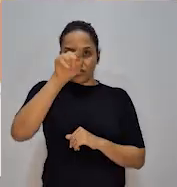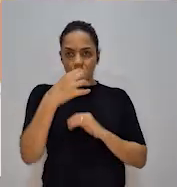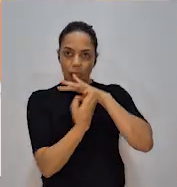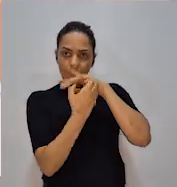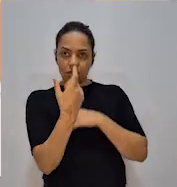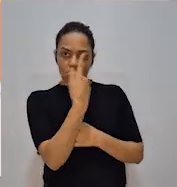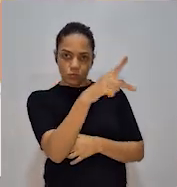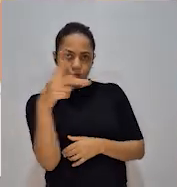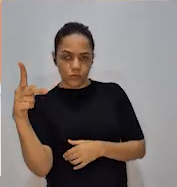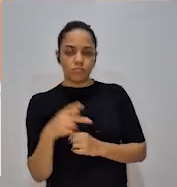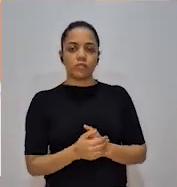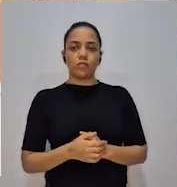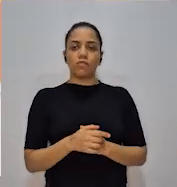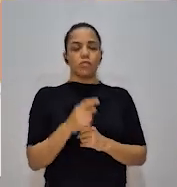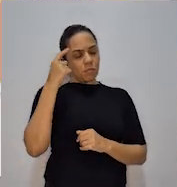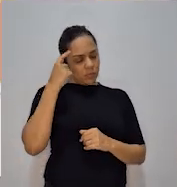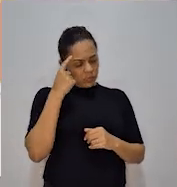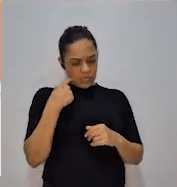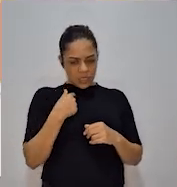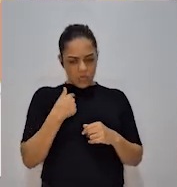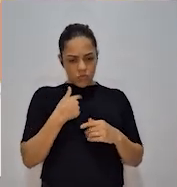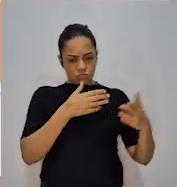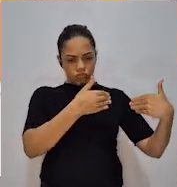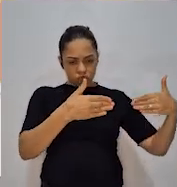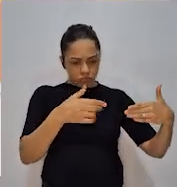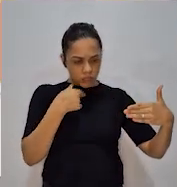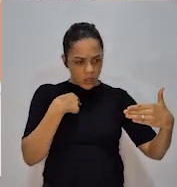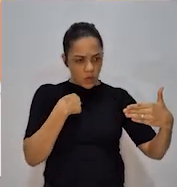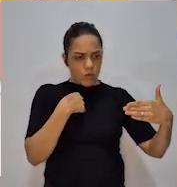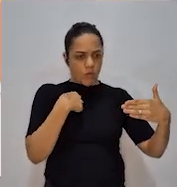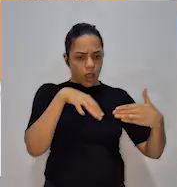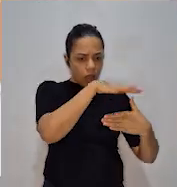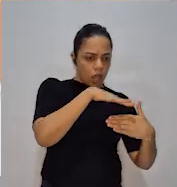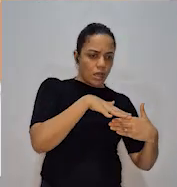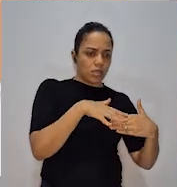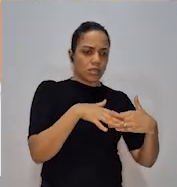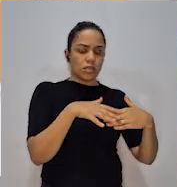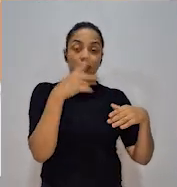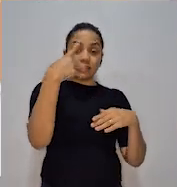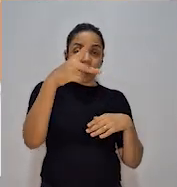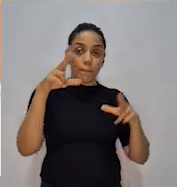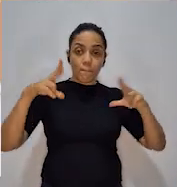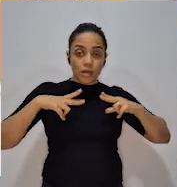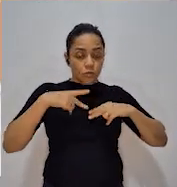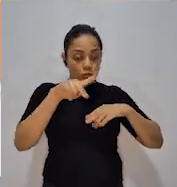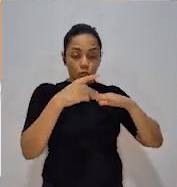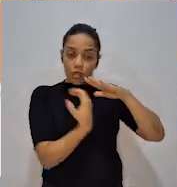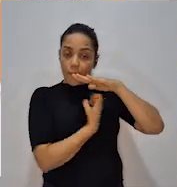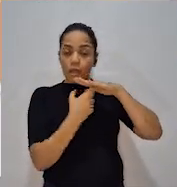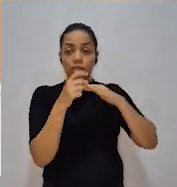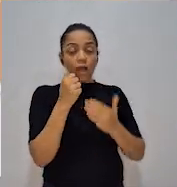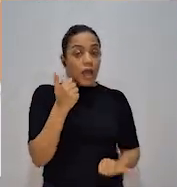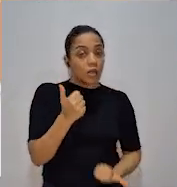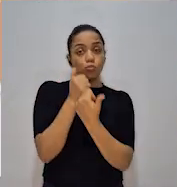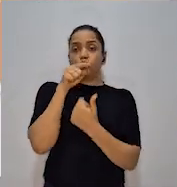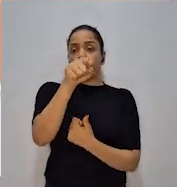de como nós estamos nessa temática a nível nacional, mundial, que seja. Mas os dados da empresa de vocês é que vão ajudar,